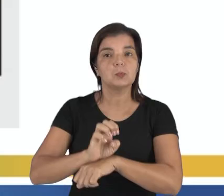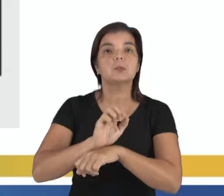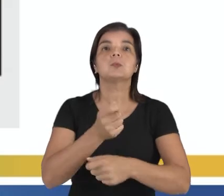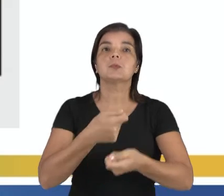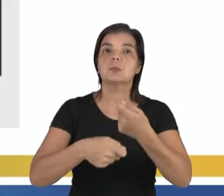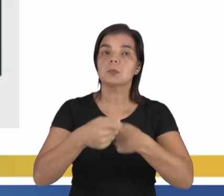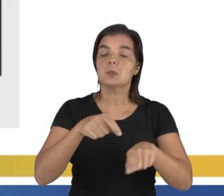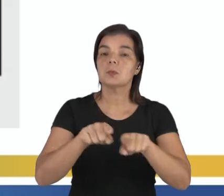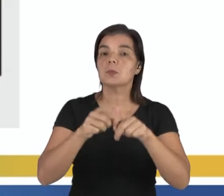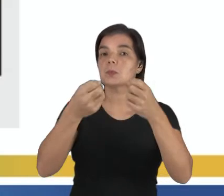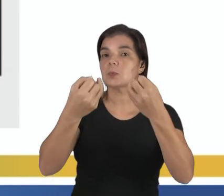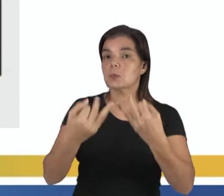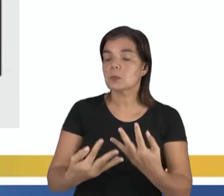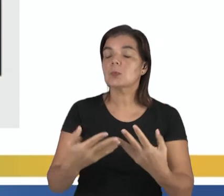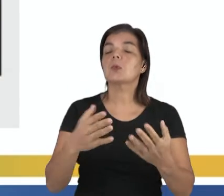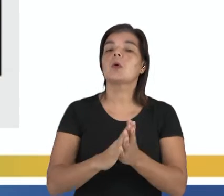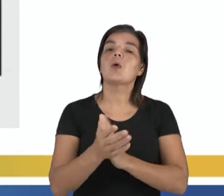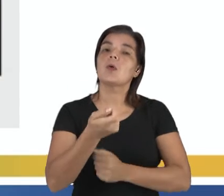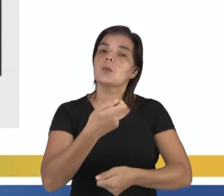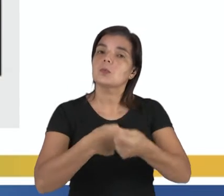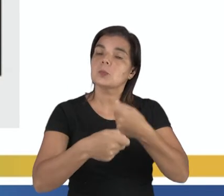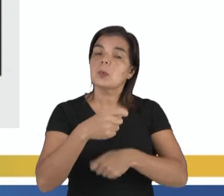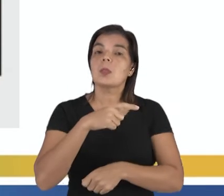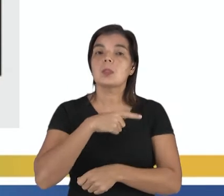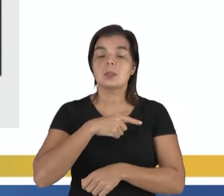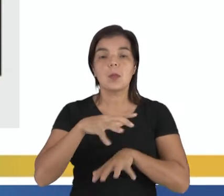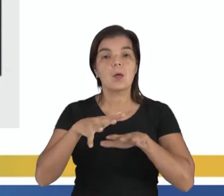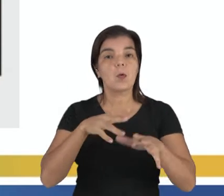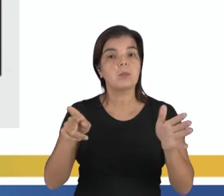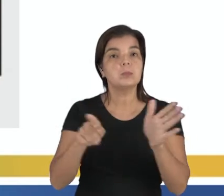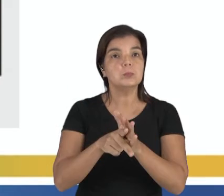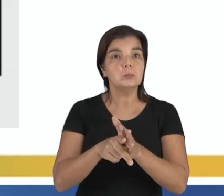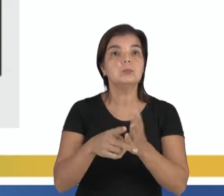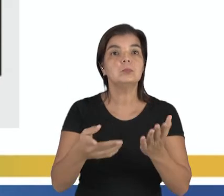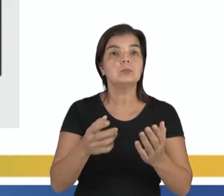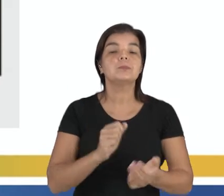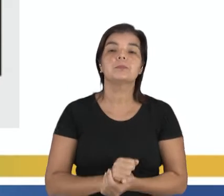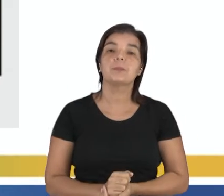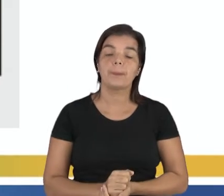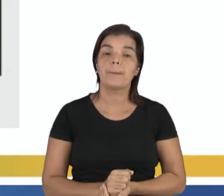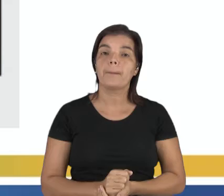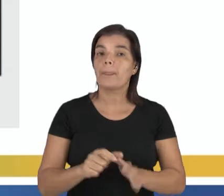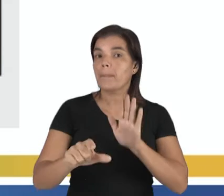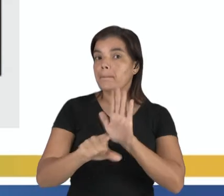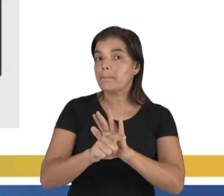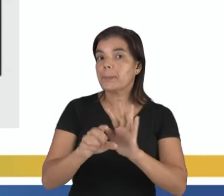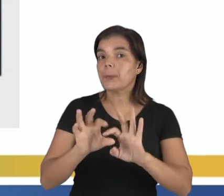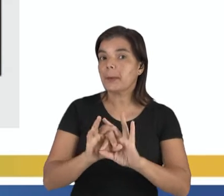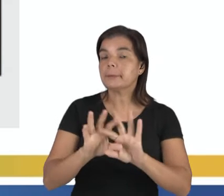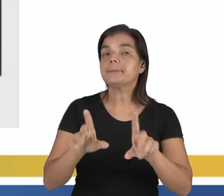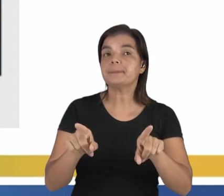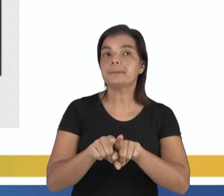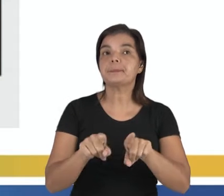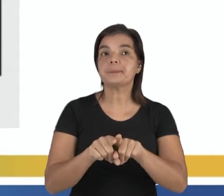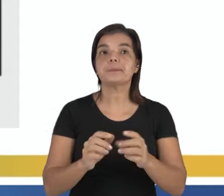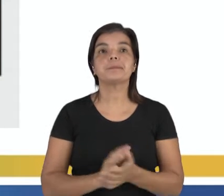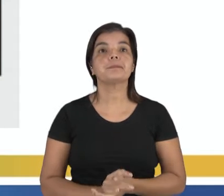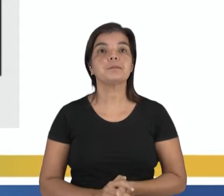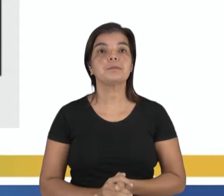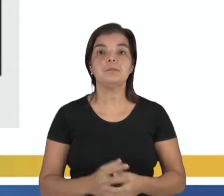economia, né? Ele vem dizendo aí que a economia ela tem as suas dinâmicas próprias, né? Suas leis próprias. Aí ele vem falando aí da